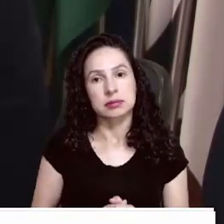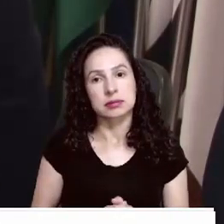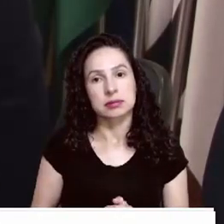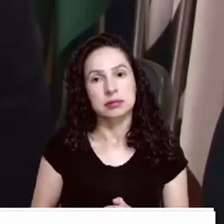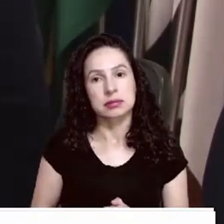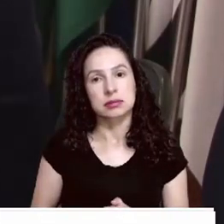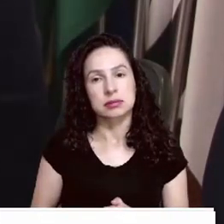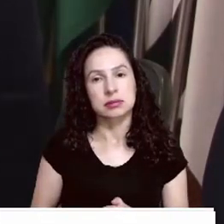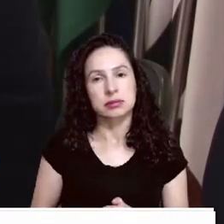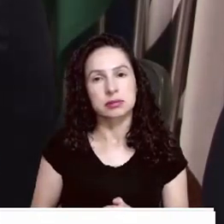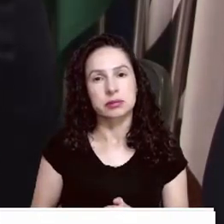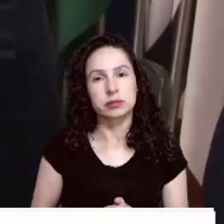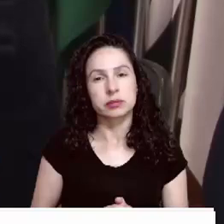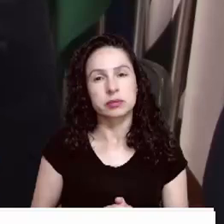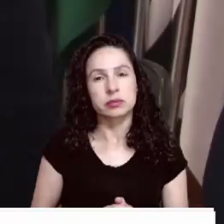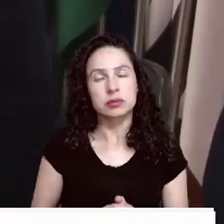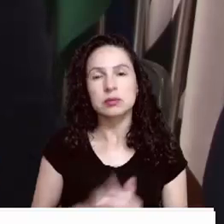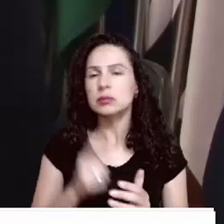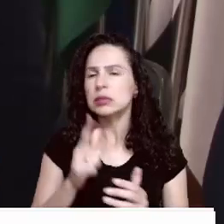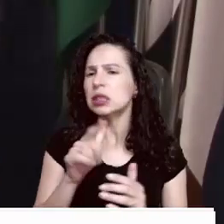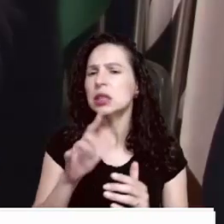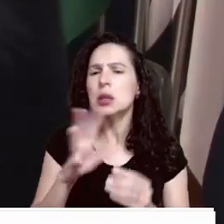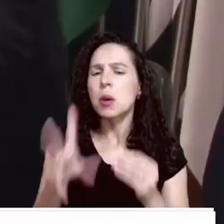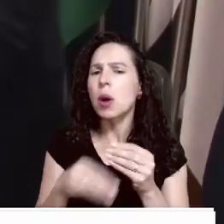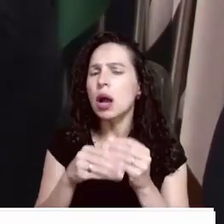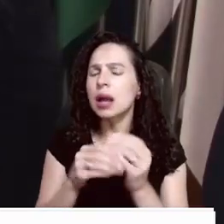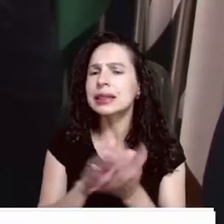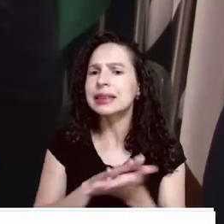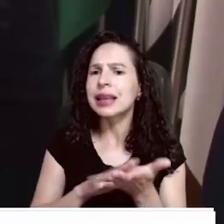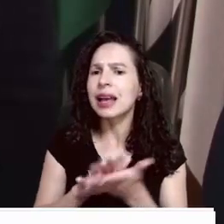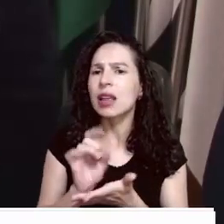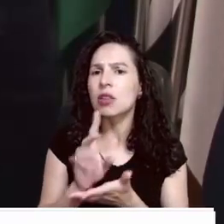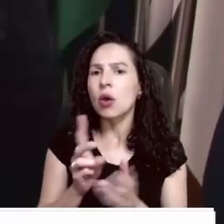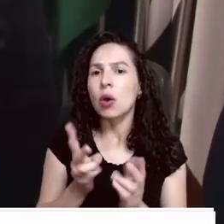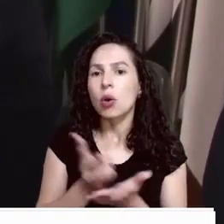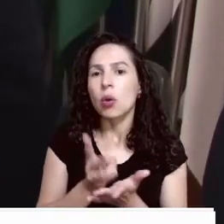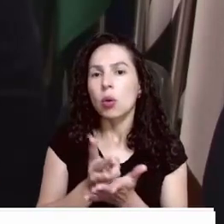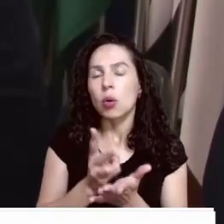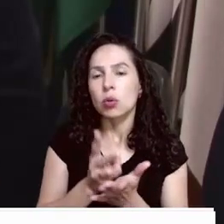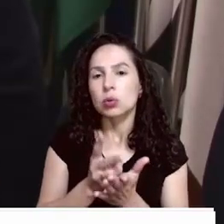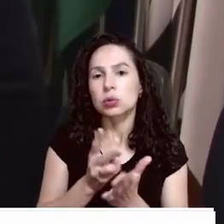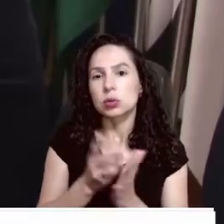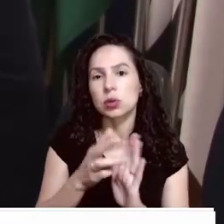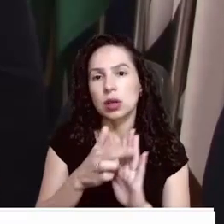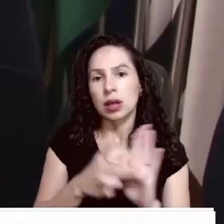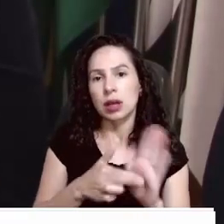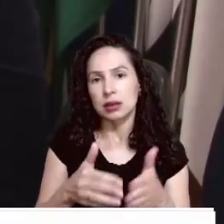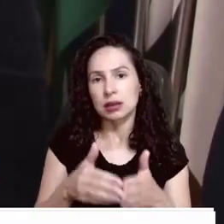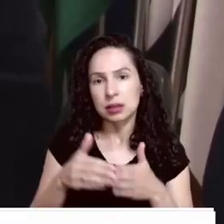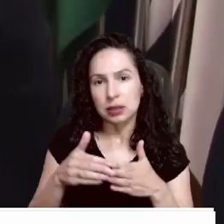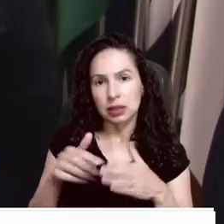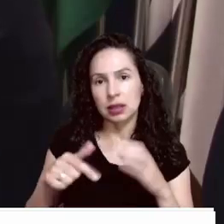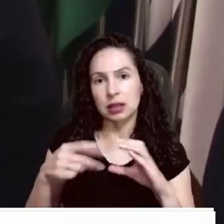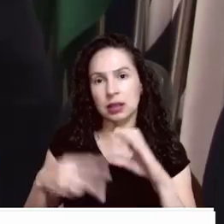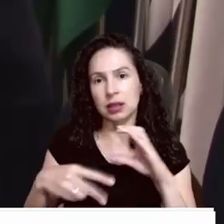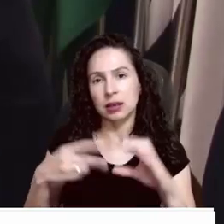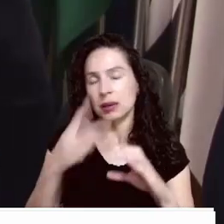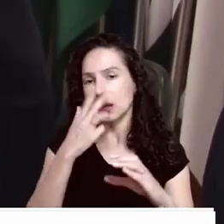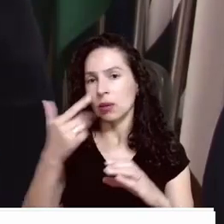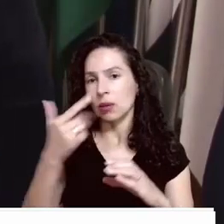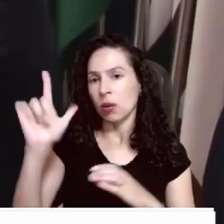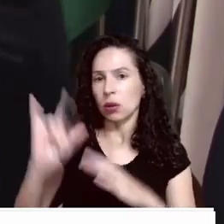Não mudou uma vírgula. Apenas regulamentaram o recesso na casa, como tem outras instituições